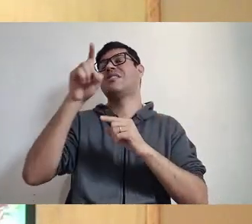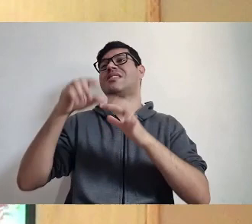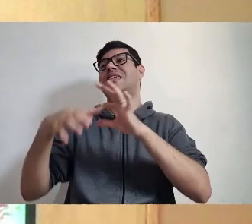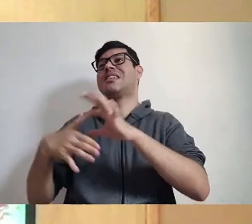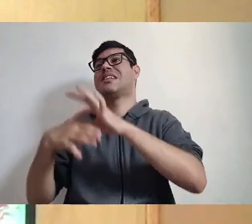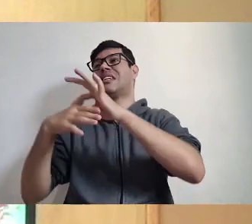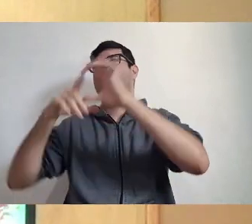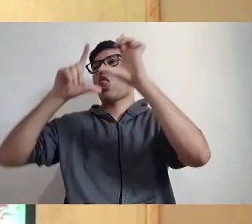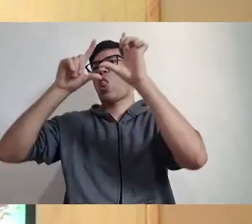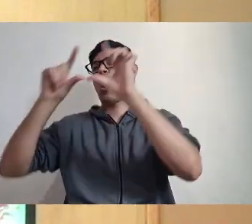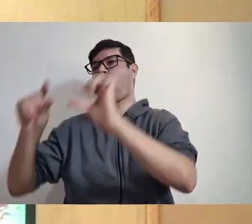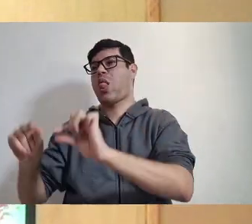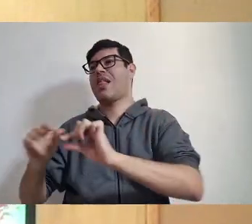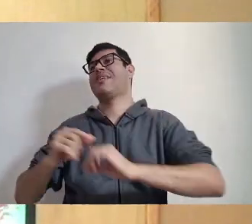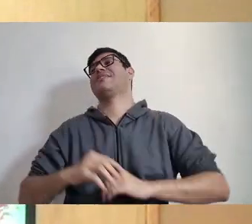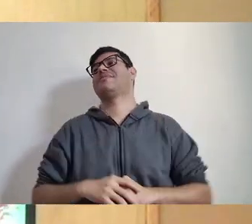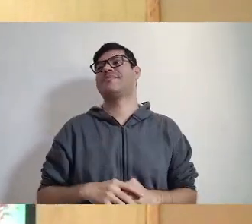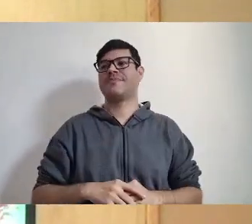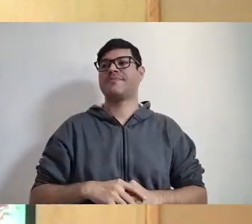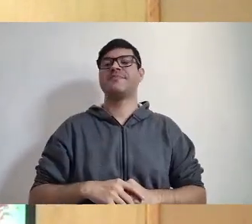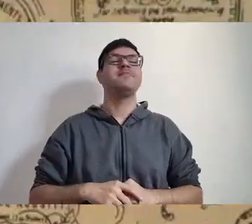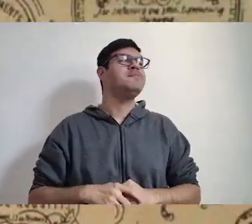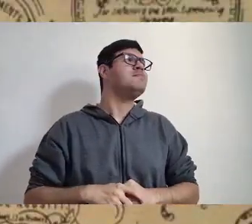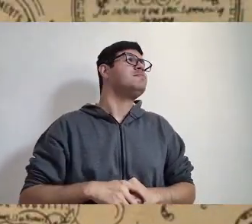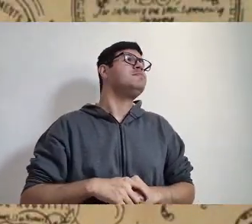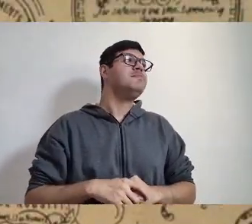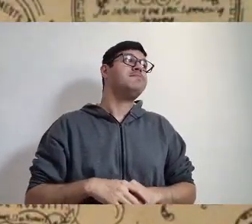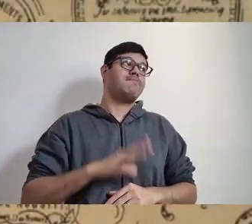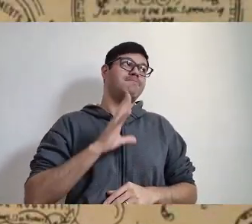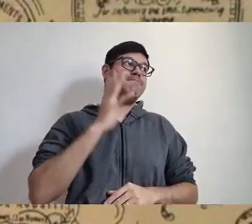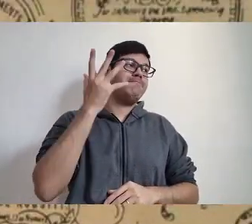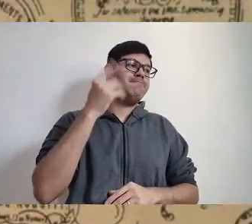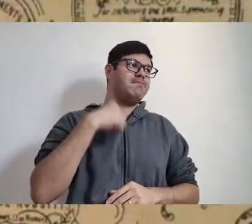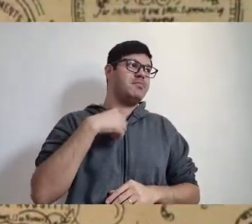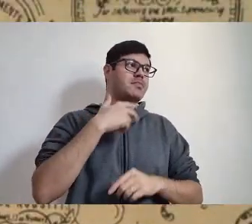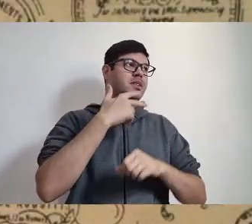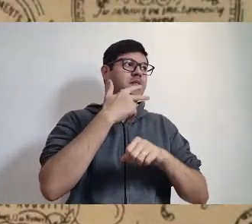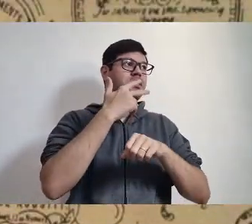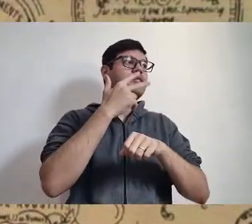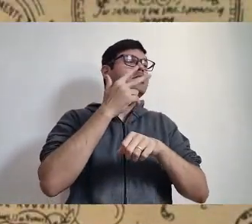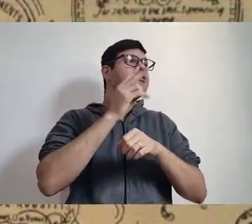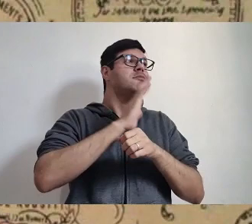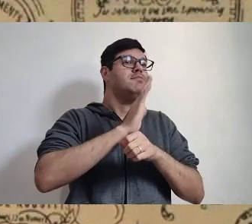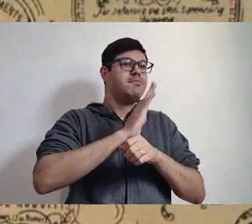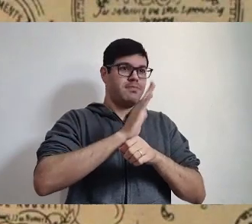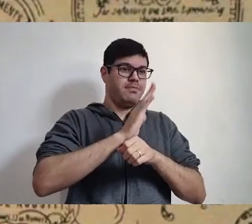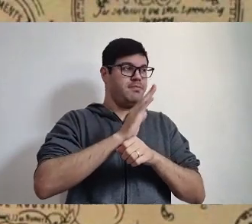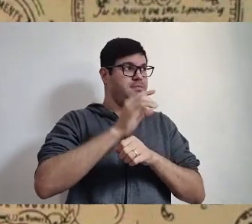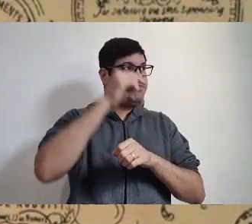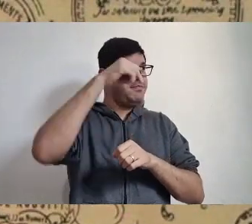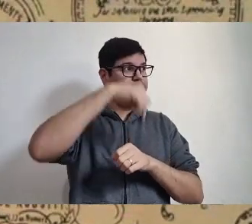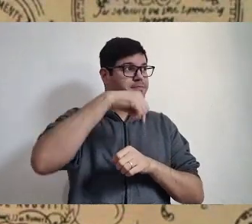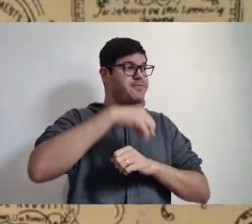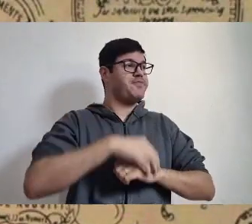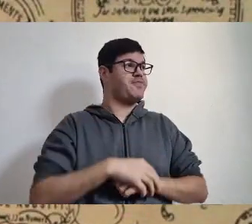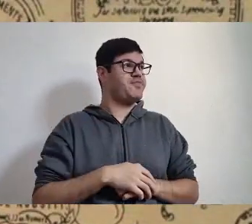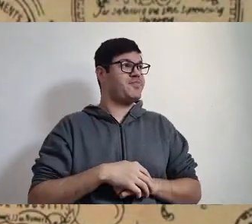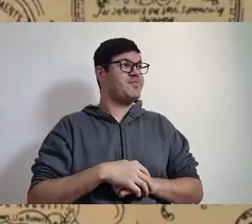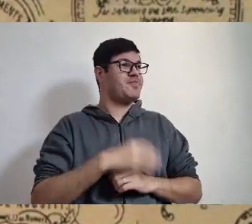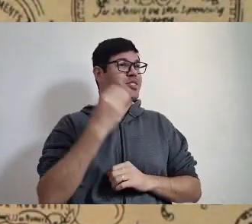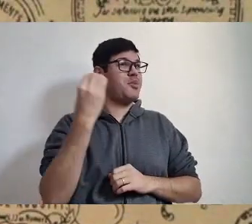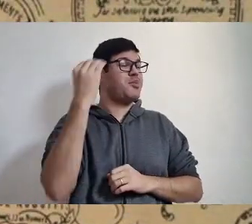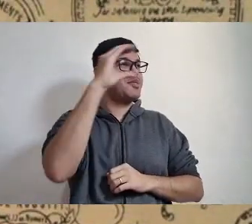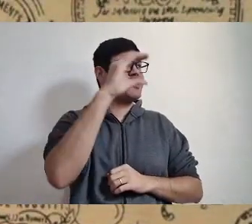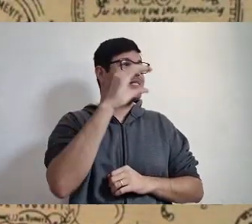Gil? não é uma frustração para você? Muito. O que acontece? Eu fiz um vídeo aqui com você agora que eu estou no programa. Sabe que horas eu vou conseguir postar